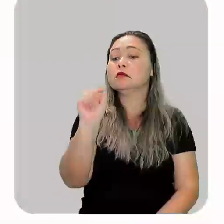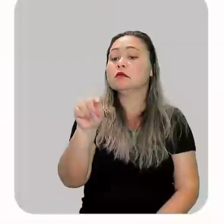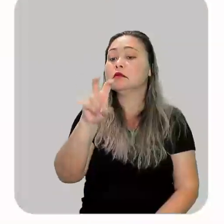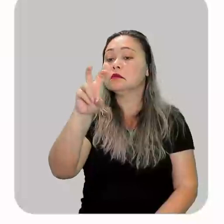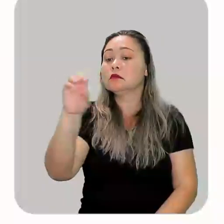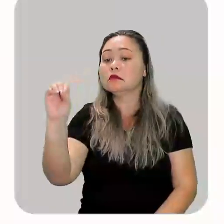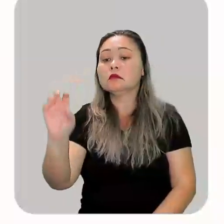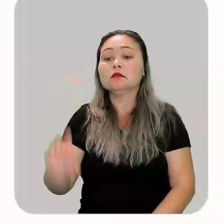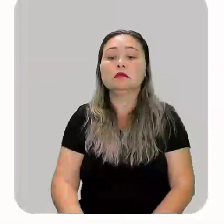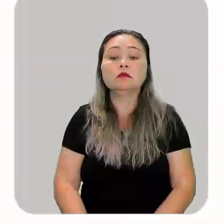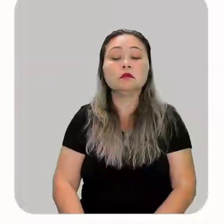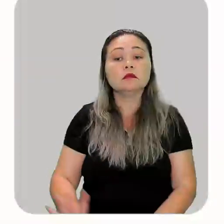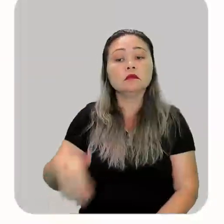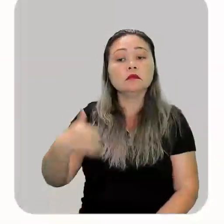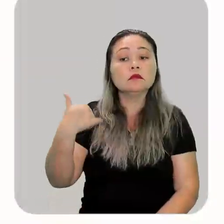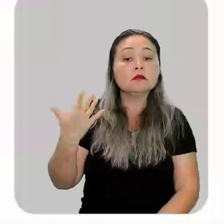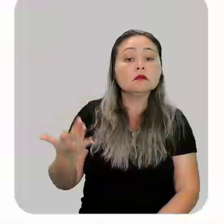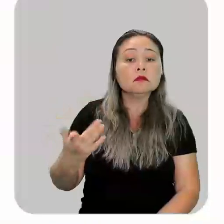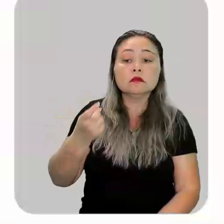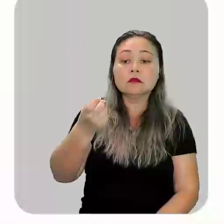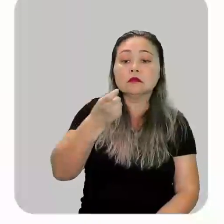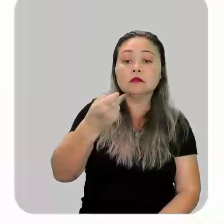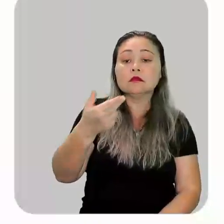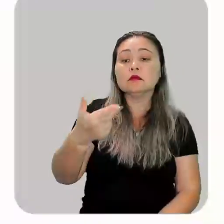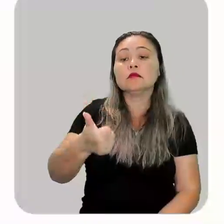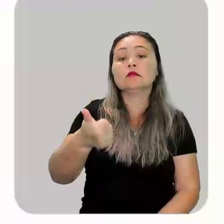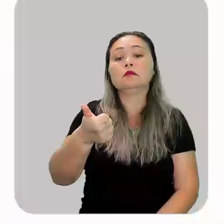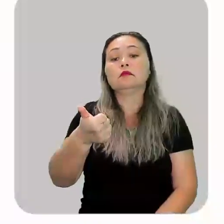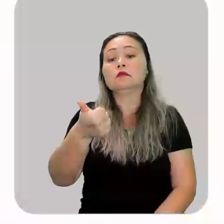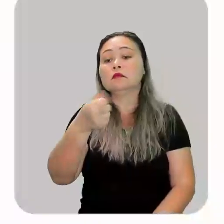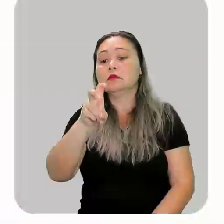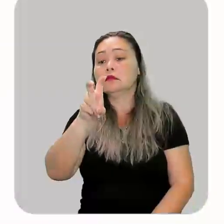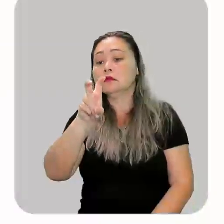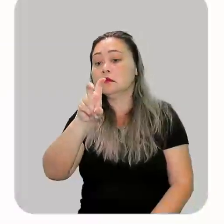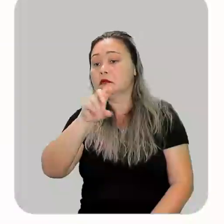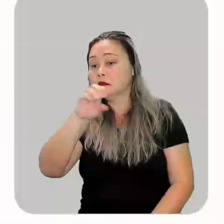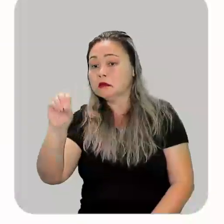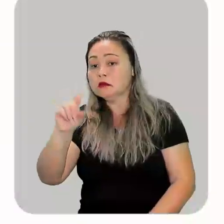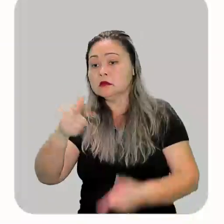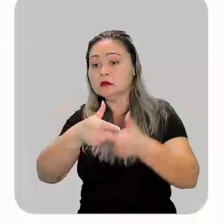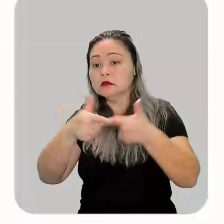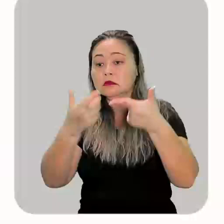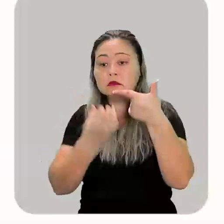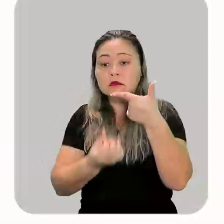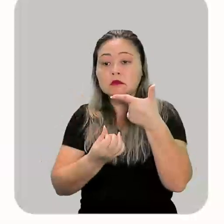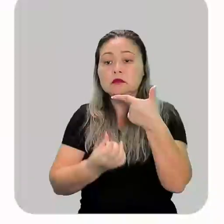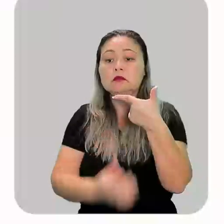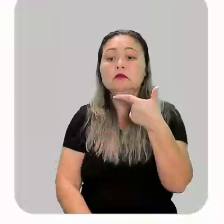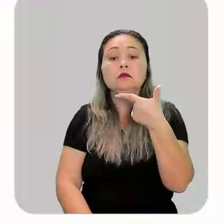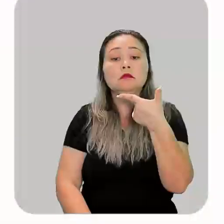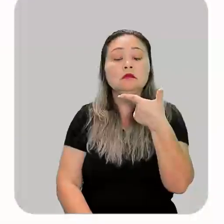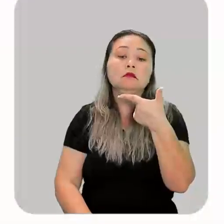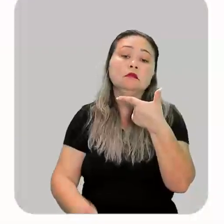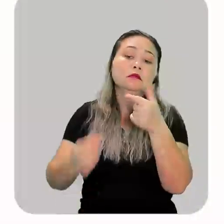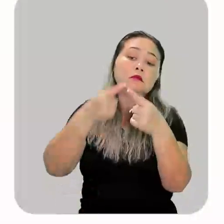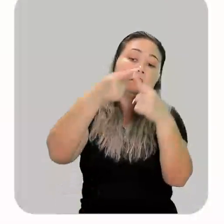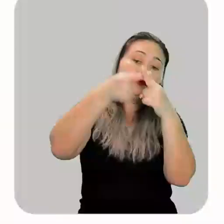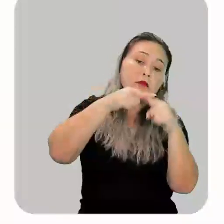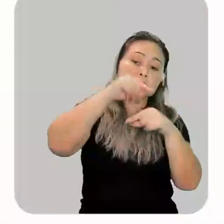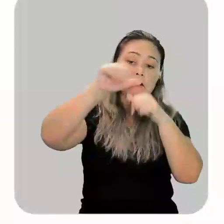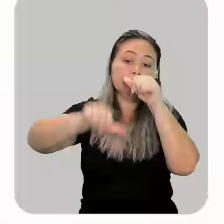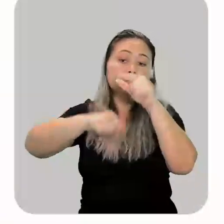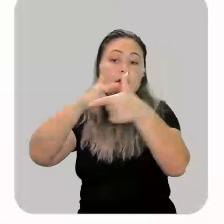1.500. 1.500. E agora a gente vai fazer que x é igual a 1.500 dividido por? 6. Tá multiplicando,